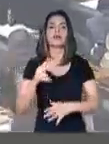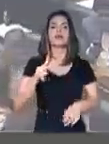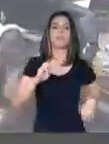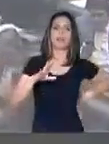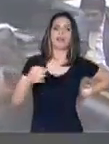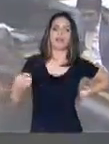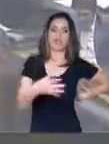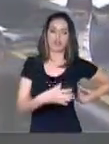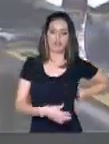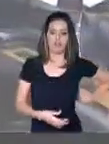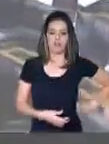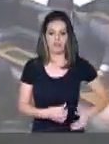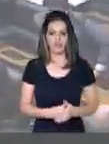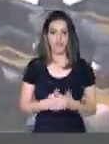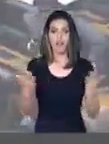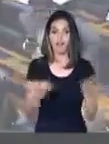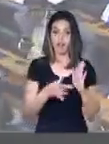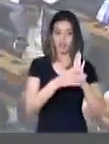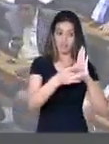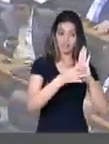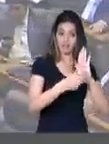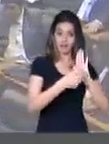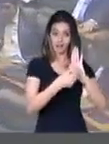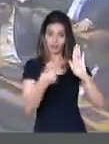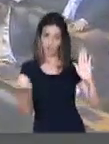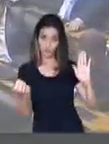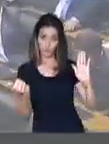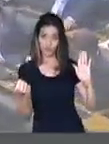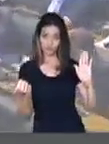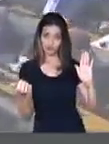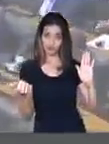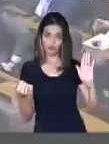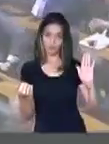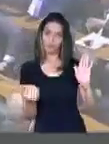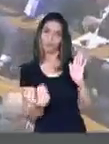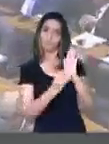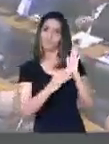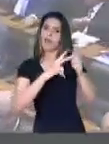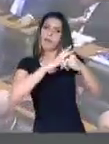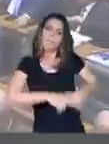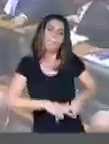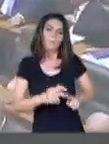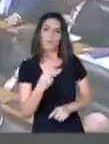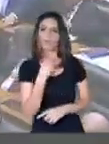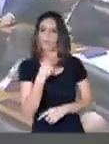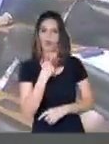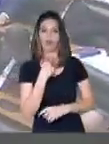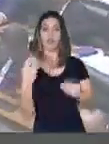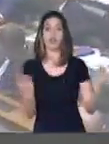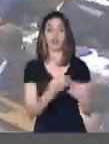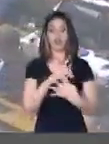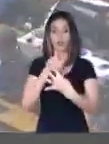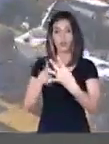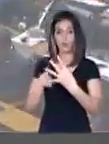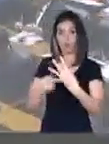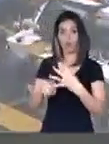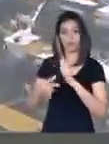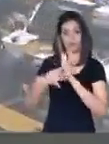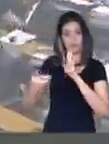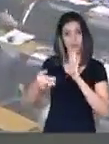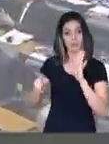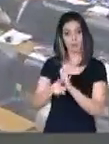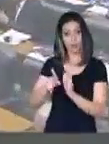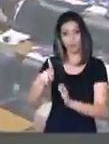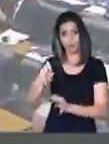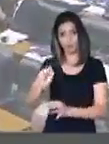Então, agora somente destaques supressivos em votação, em discussão agora o quarto destaque, esse apresentado pelo